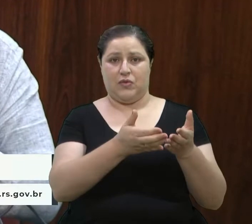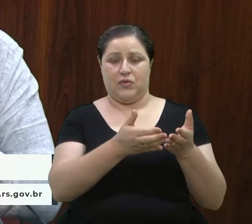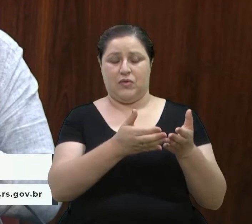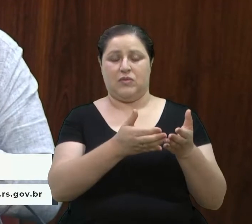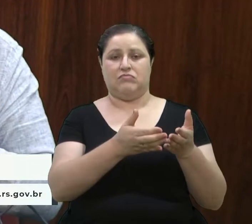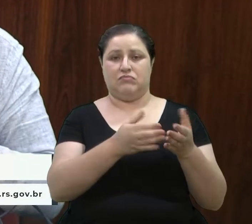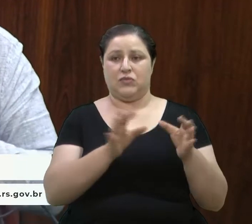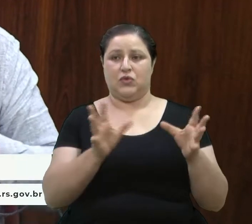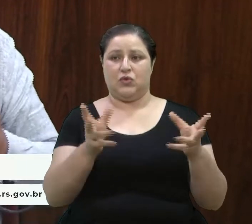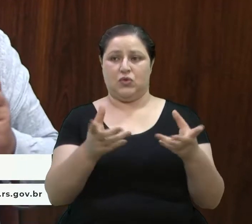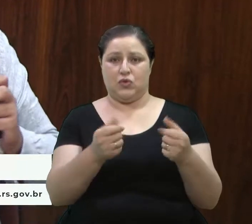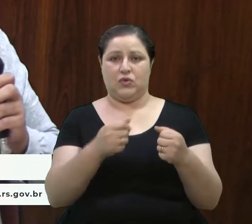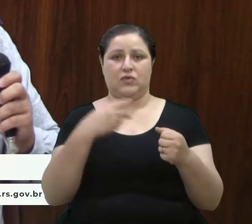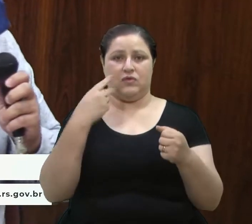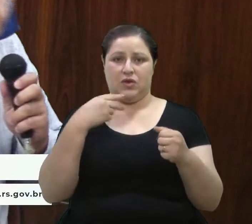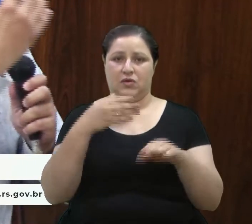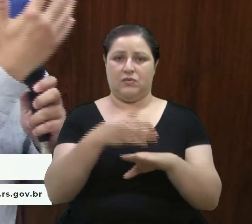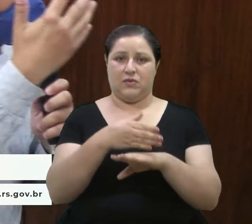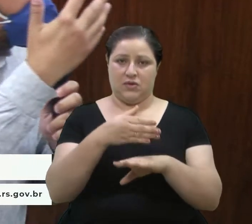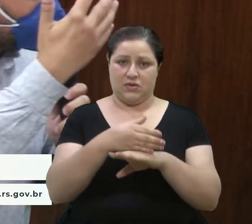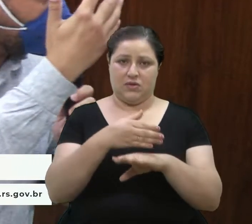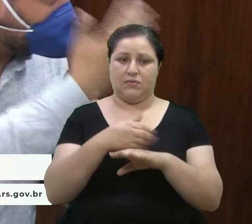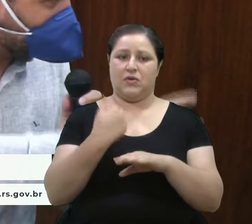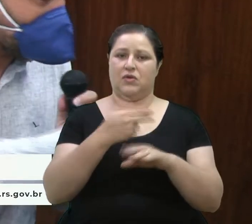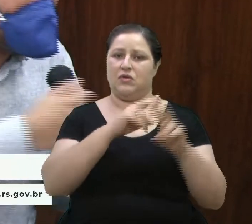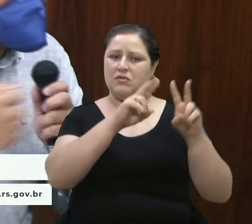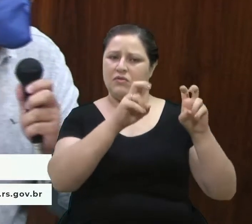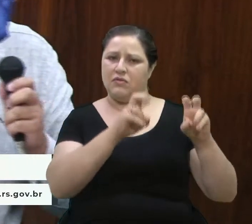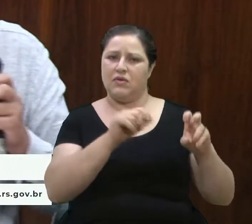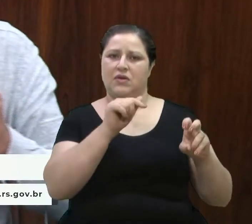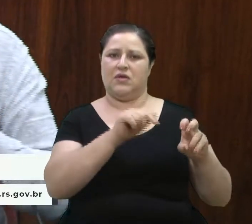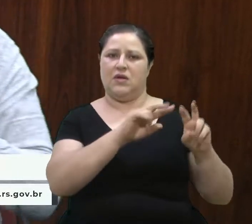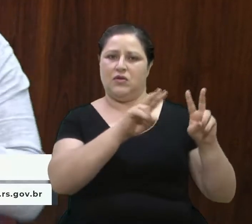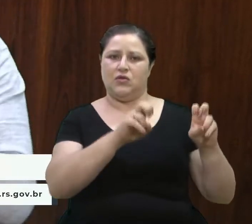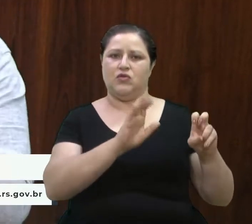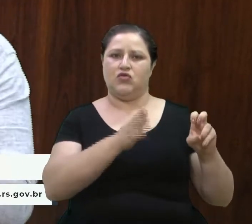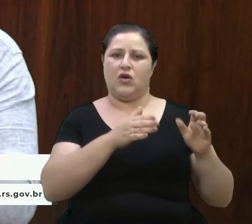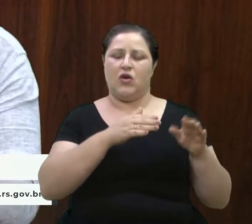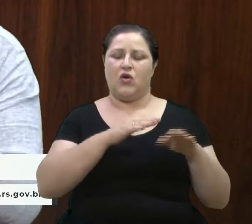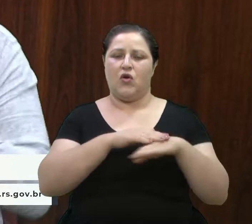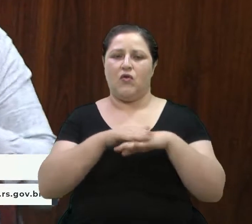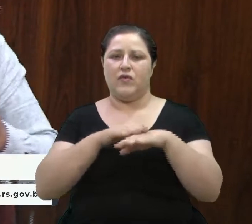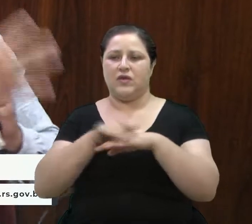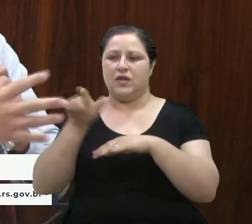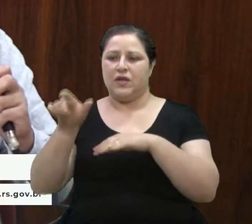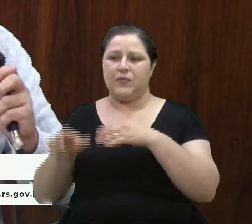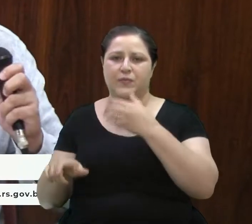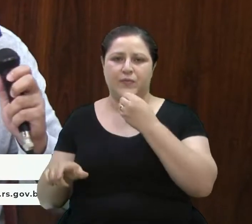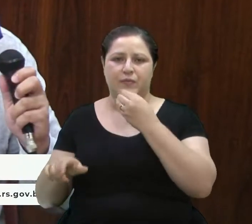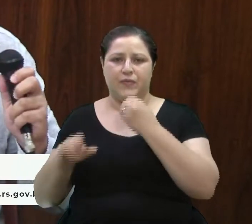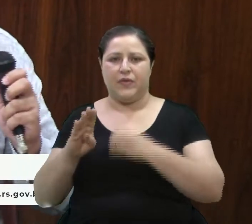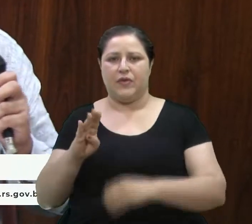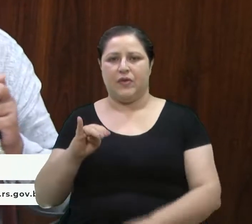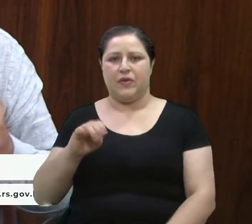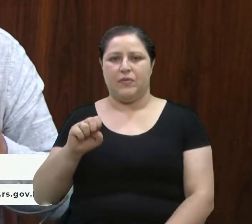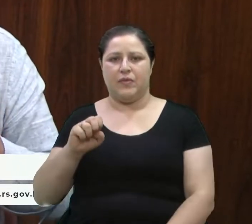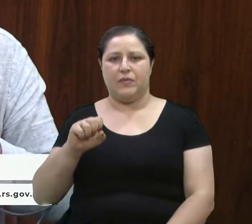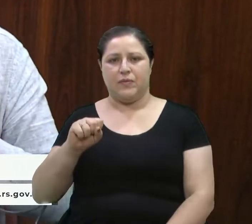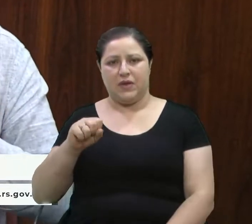desse assunto. A gente trouxe, conversei já com o bispo Dom Gislon, aqui de Caxias, bispo da